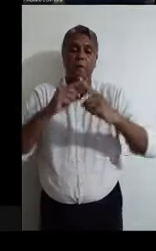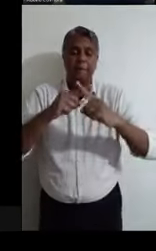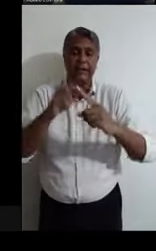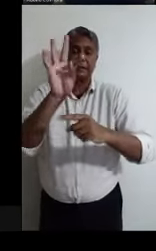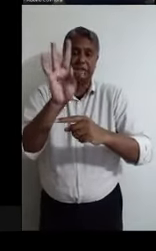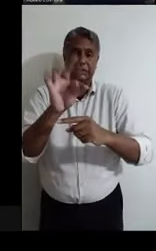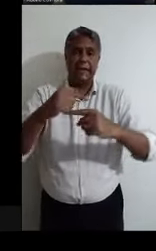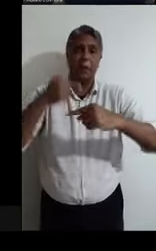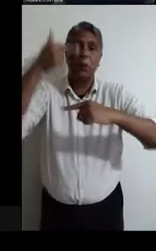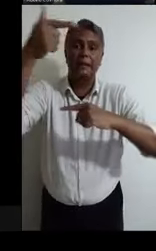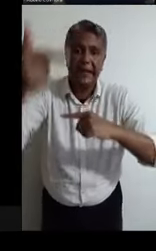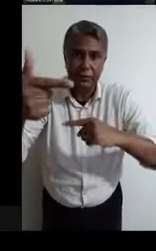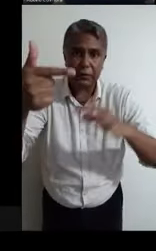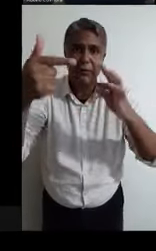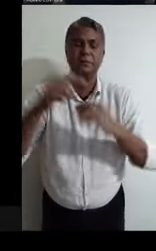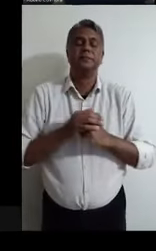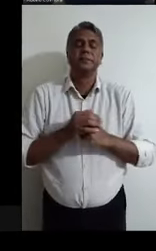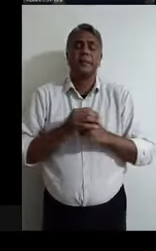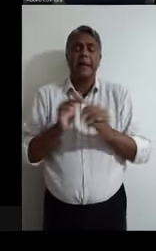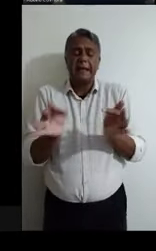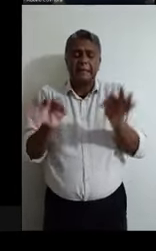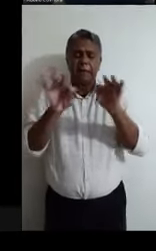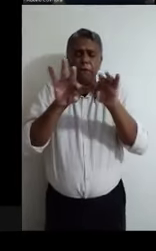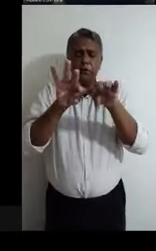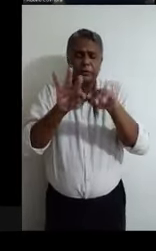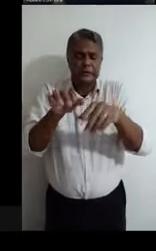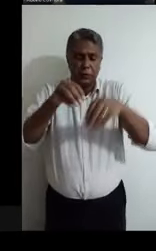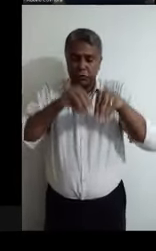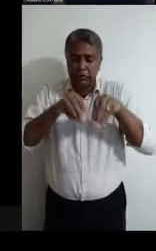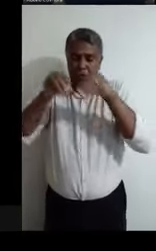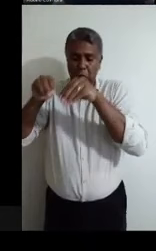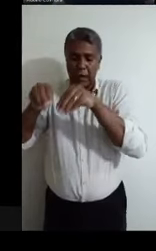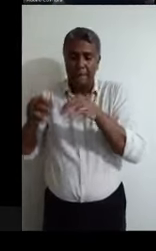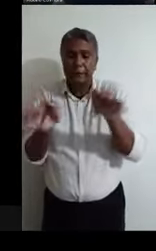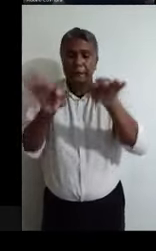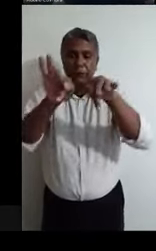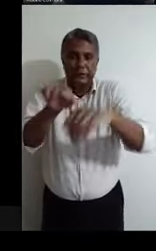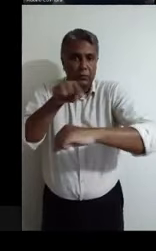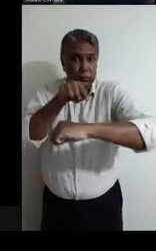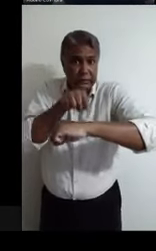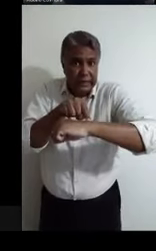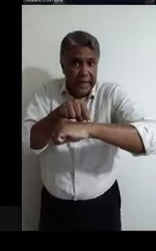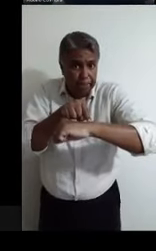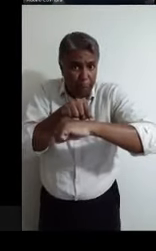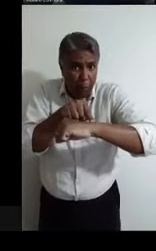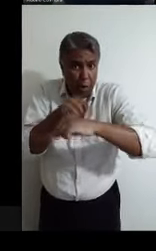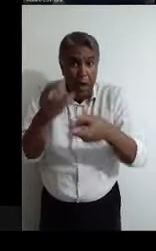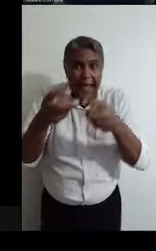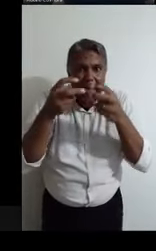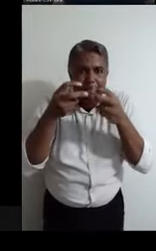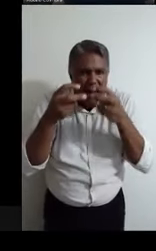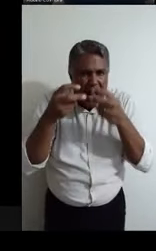Então, essa aqui é a equação, é a função do deslocamento em função do tempo. Repare que